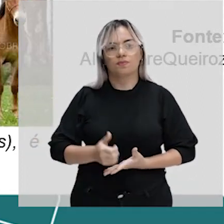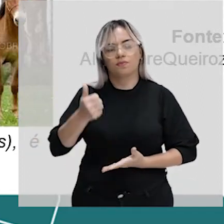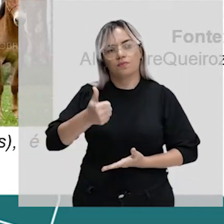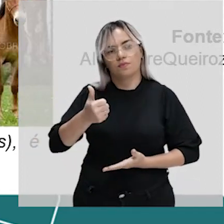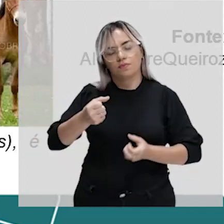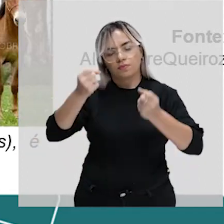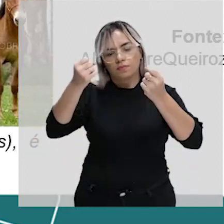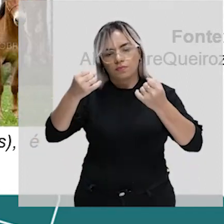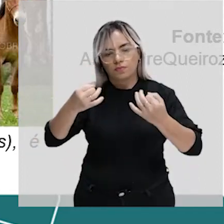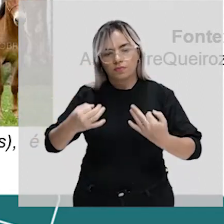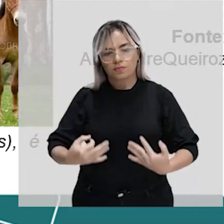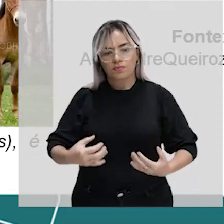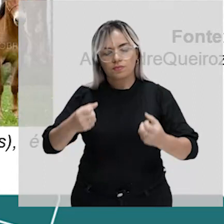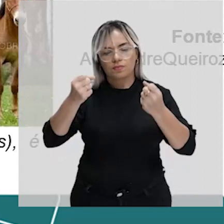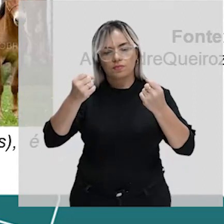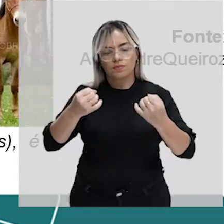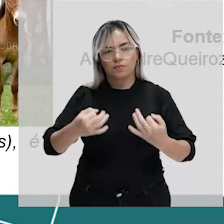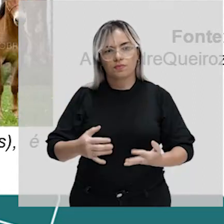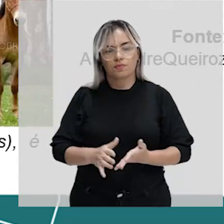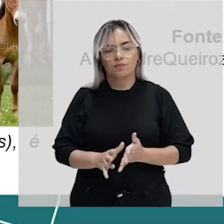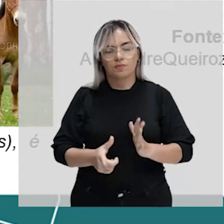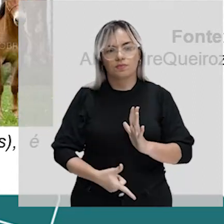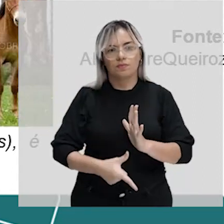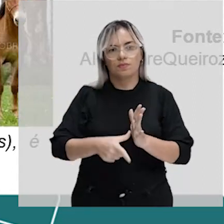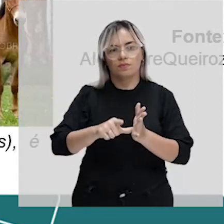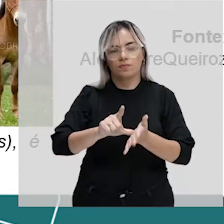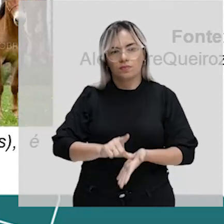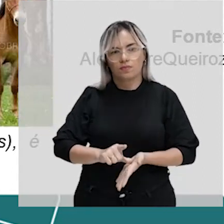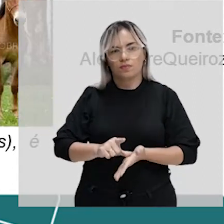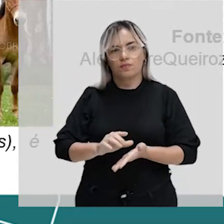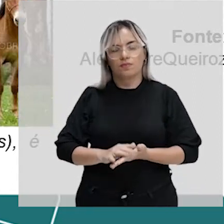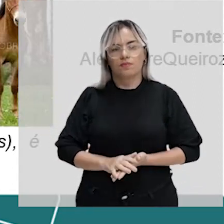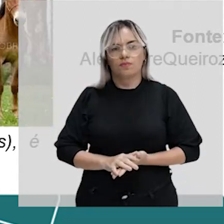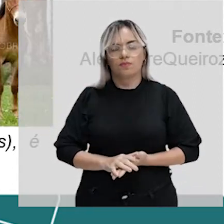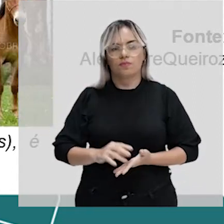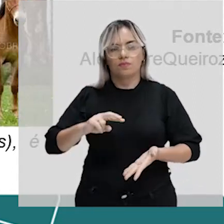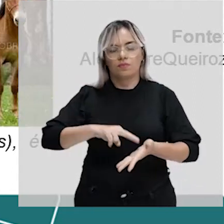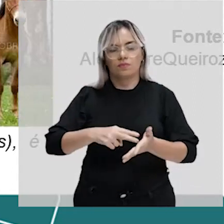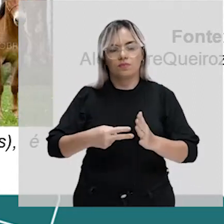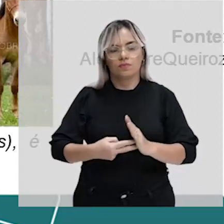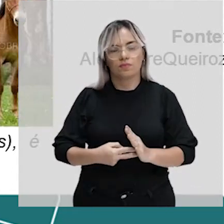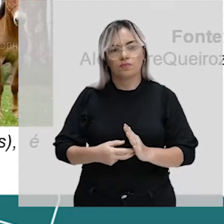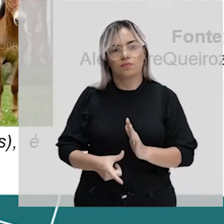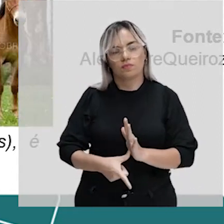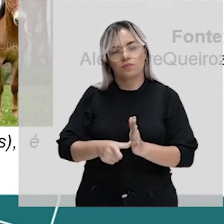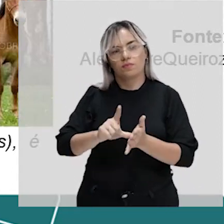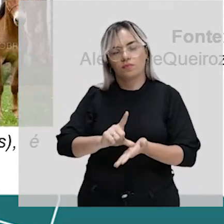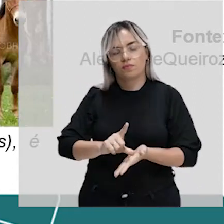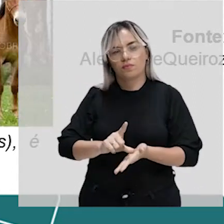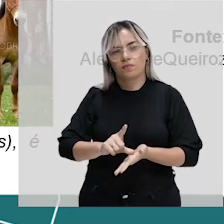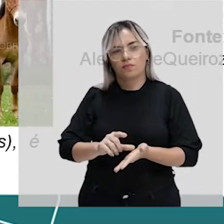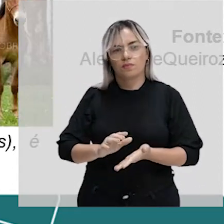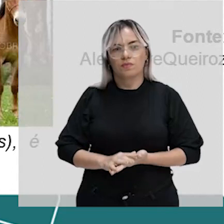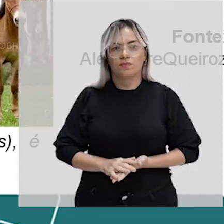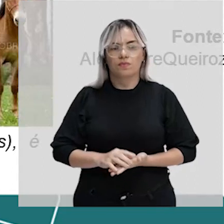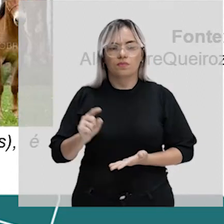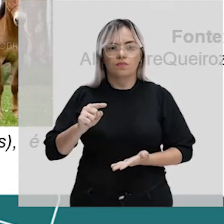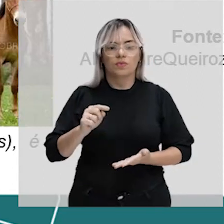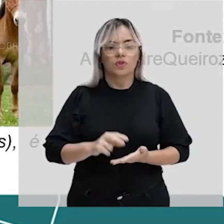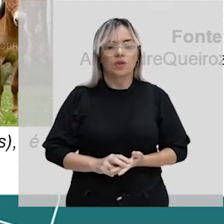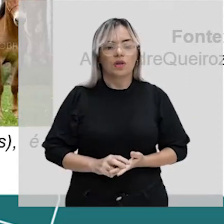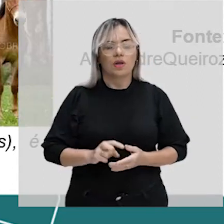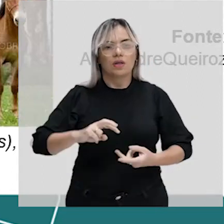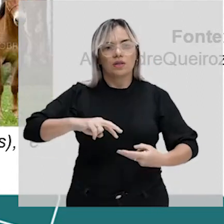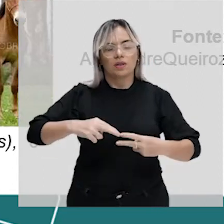coisa. Na situação anterior, era inviabilidade, que significa dizer que o híbrido nem sobrevive, nem chega a